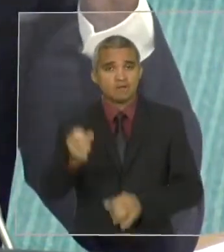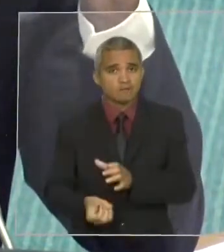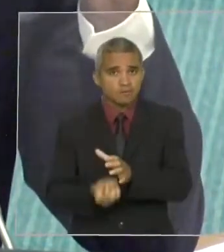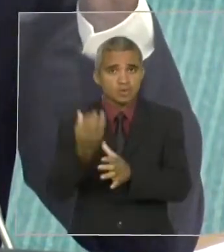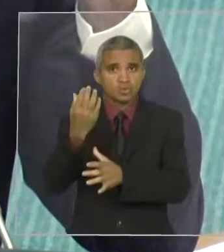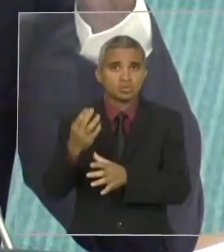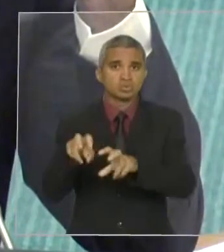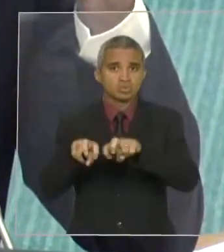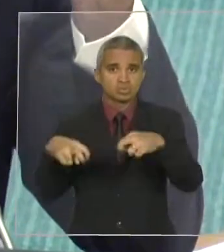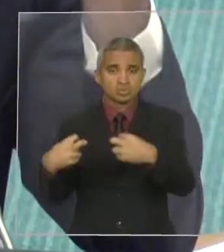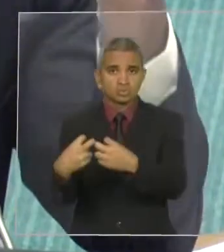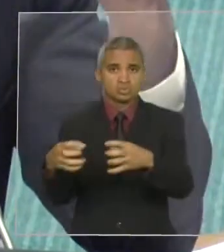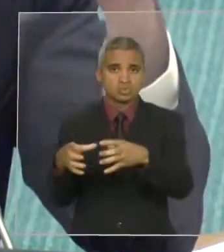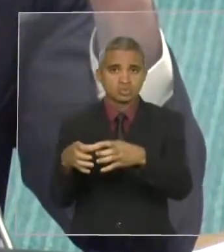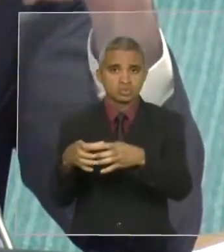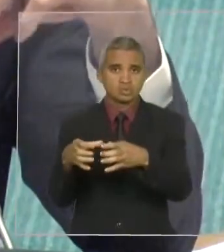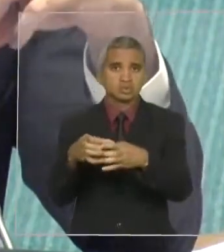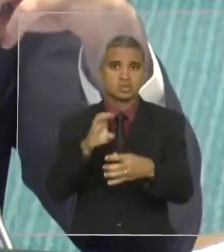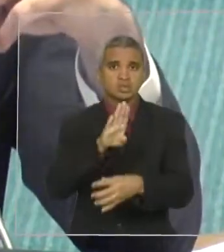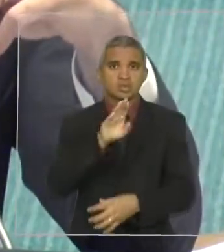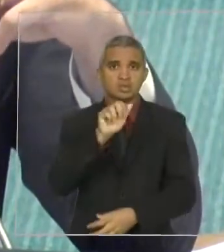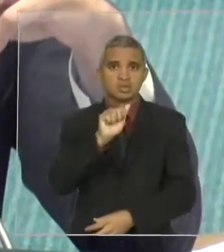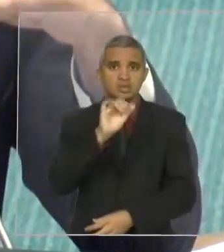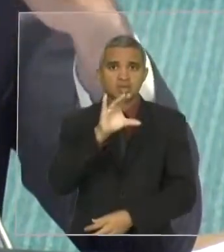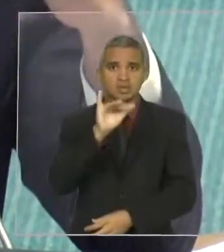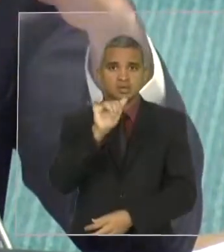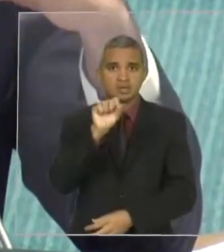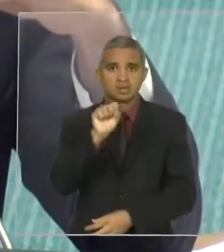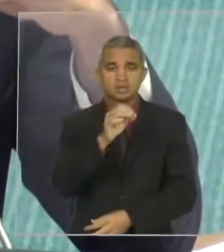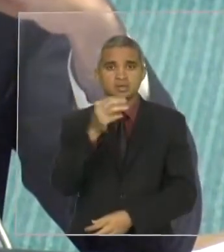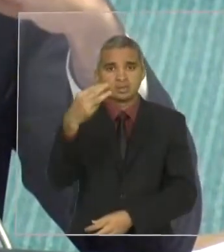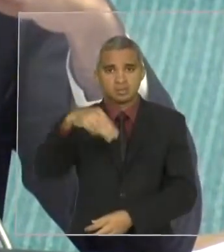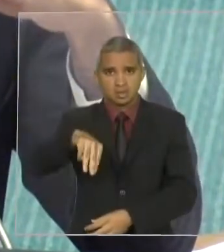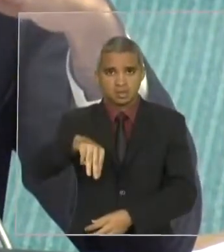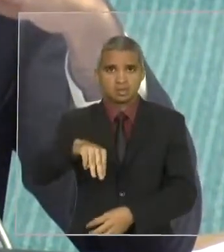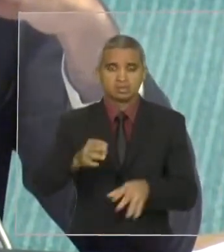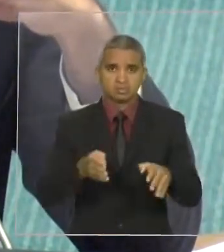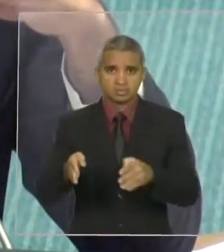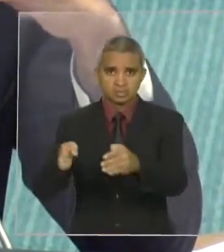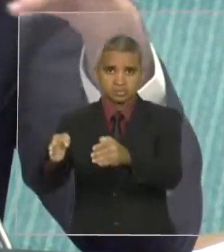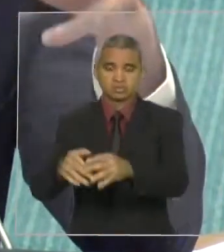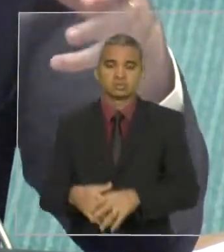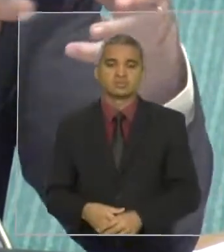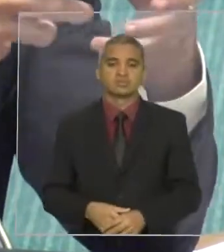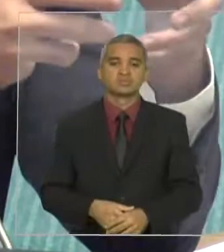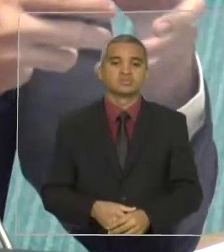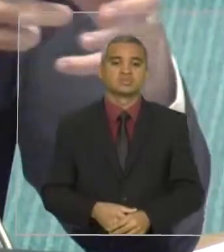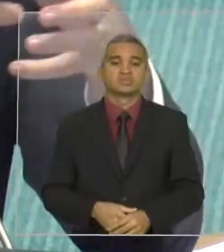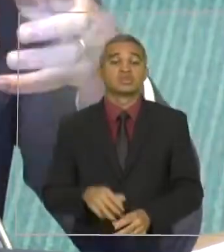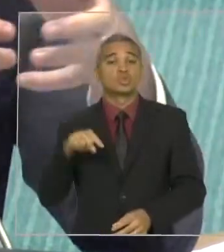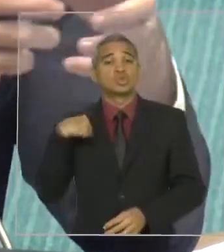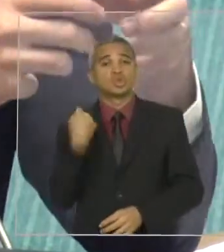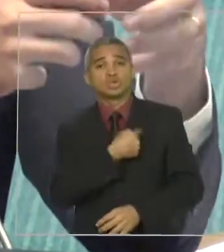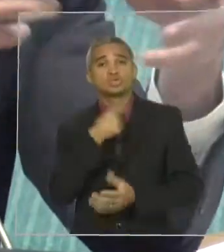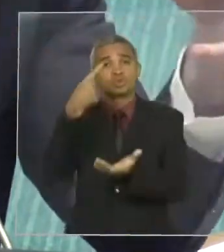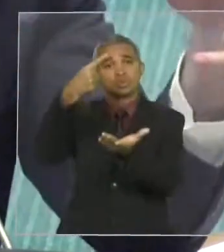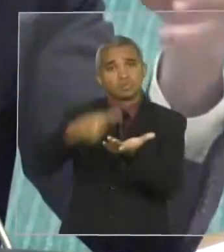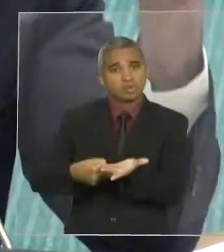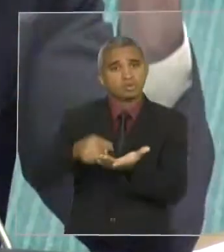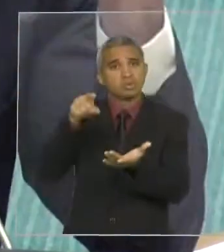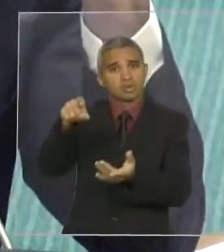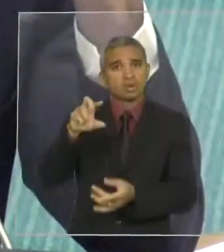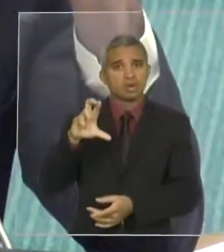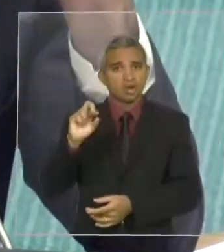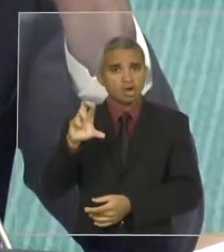Maranhão. Foi junto com a Secretaria de Meio Ambiente que a gente fez esse encontro lá para discutir a questão ambiental e